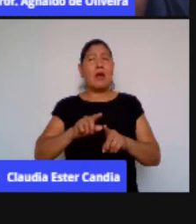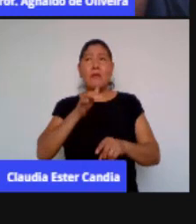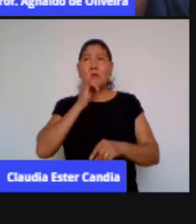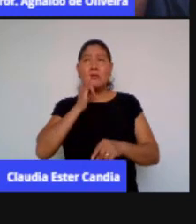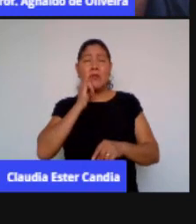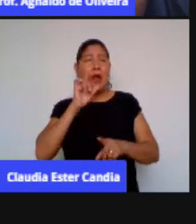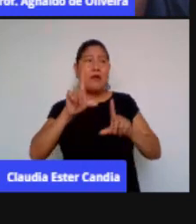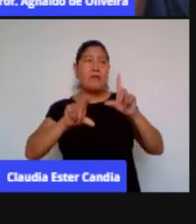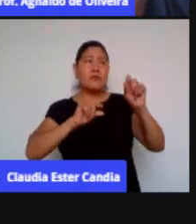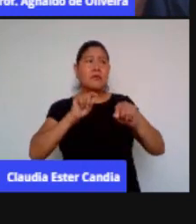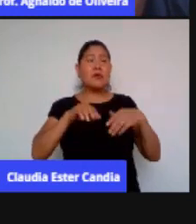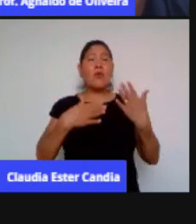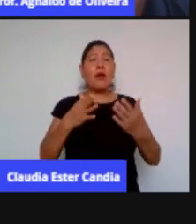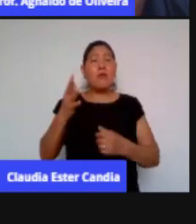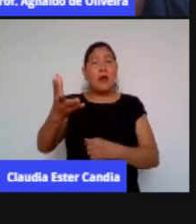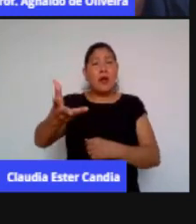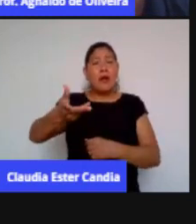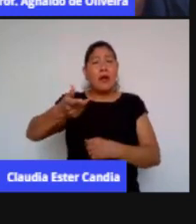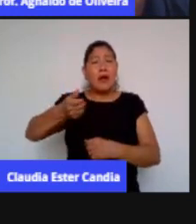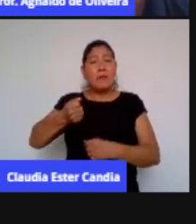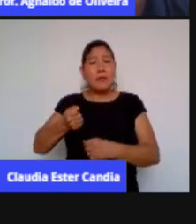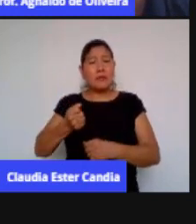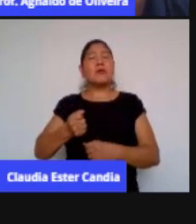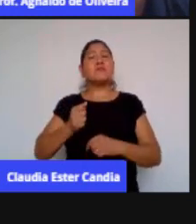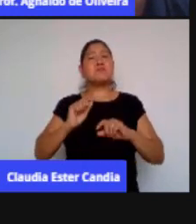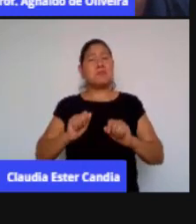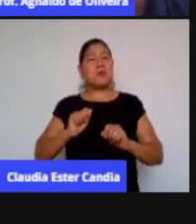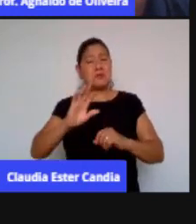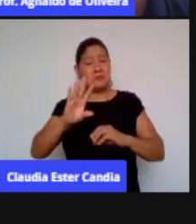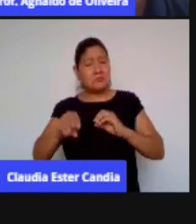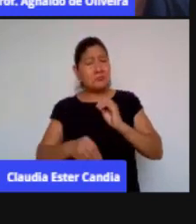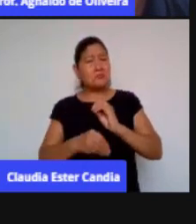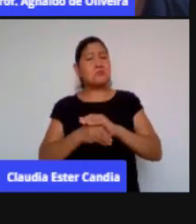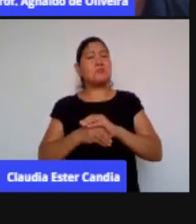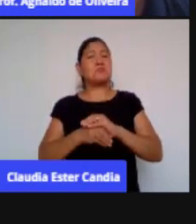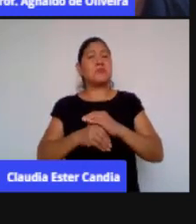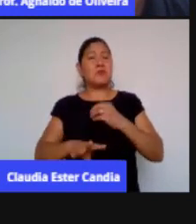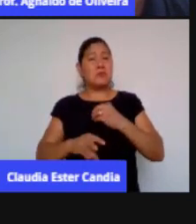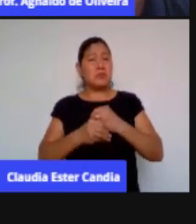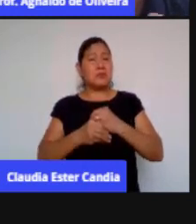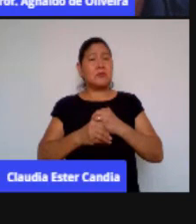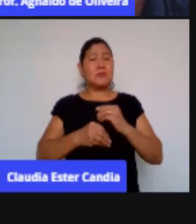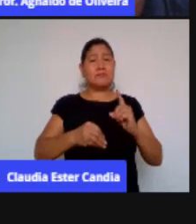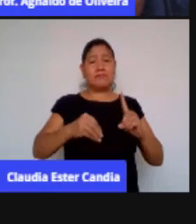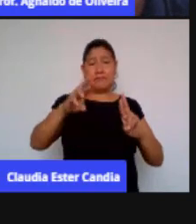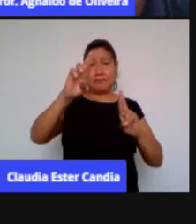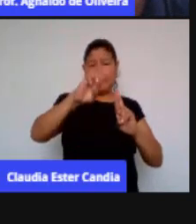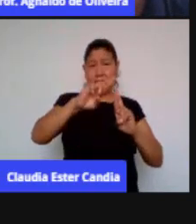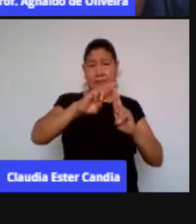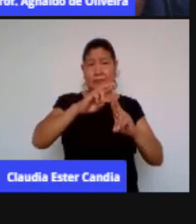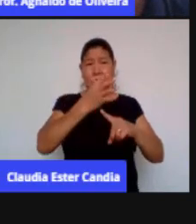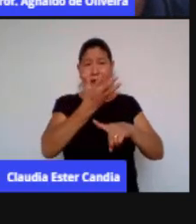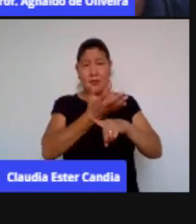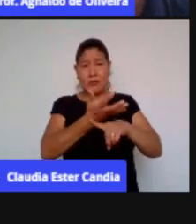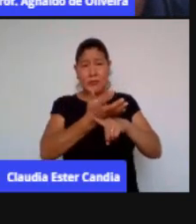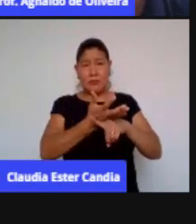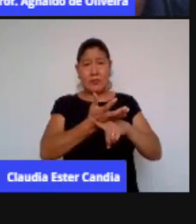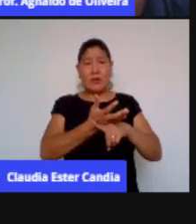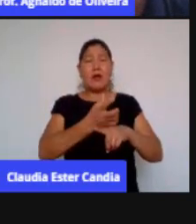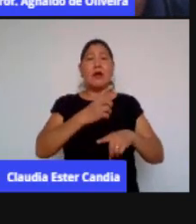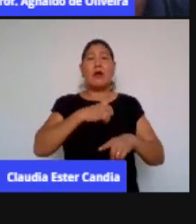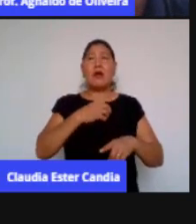as complementares, porque são habilidades que estão no referencial curricular, mas que não foram indicadas para esse